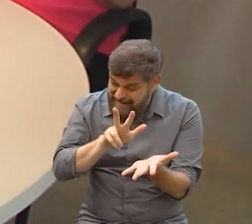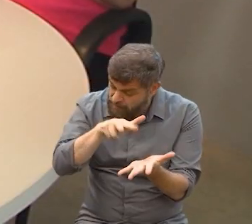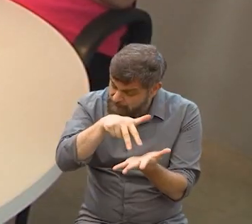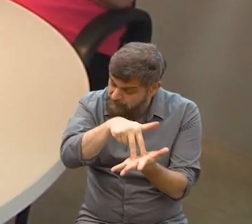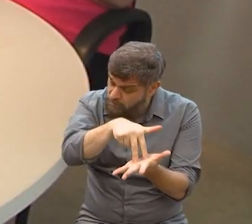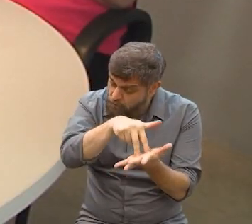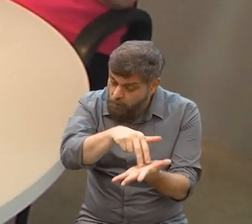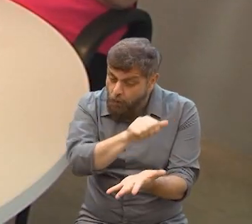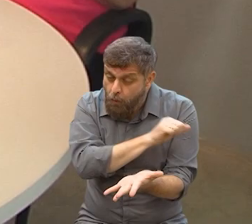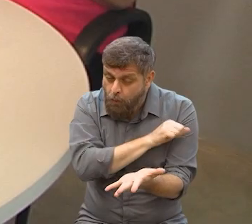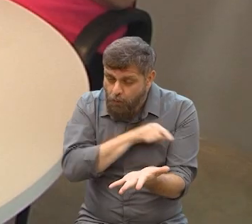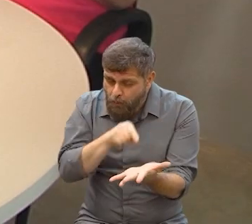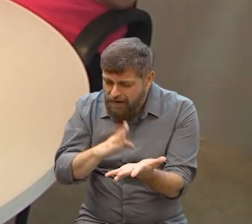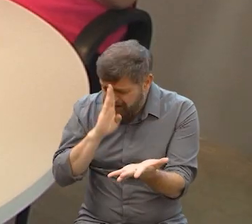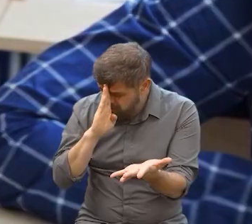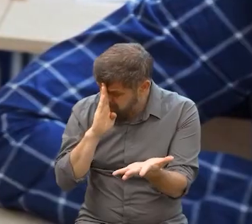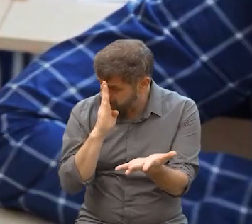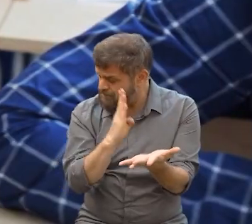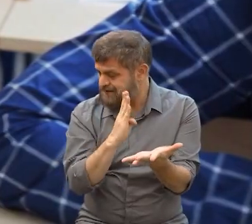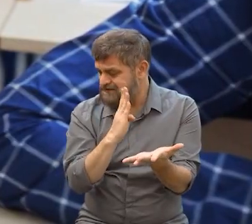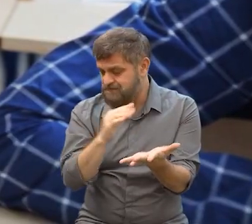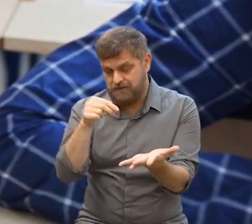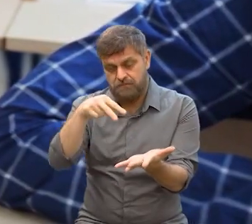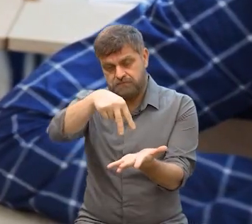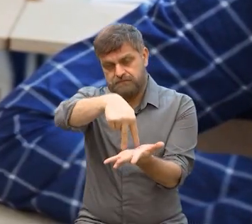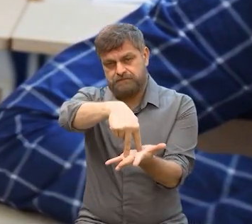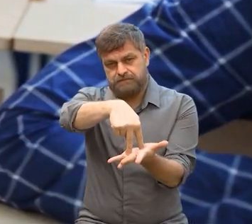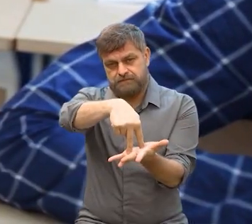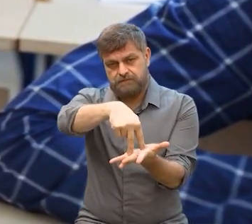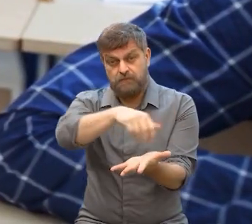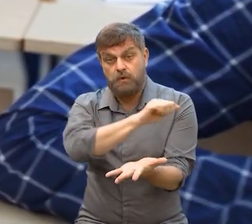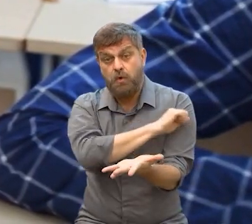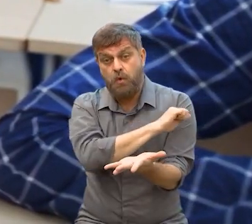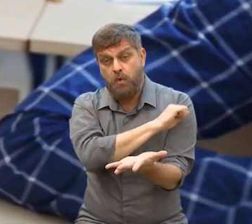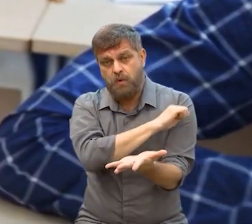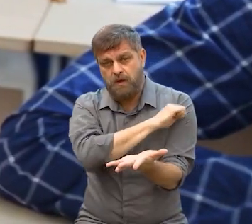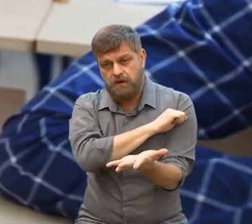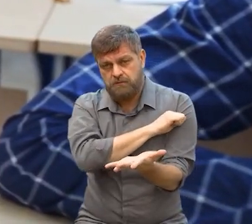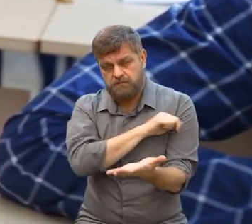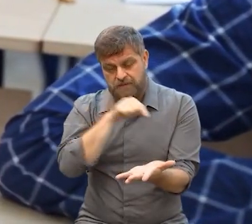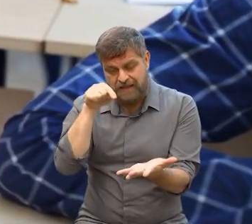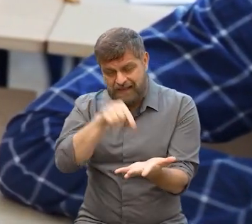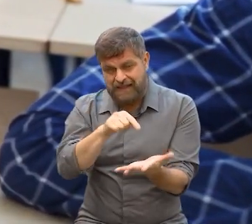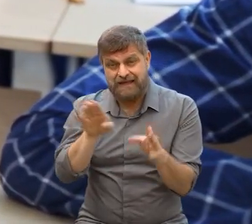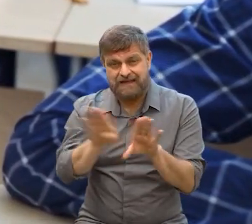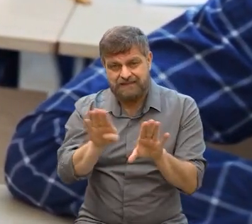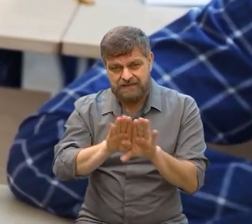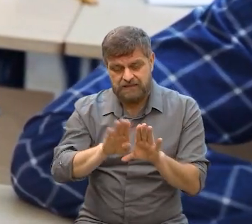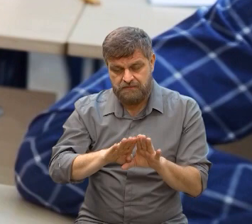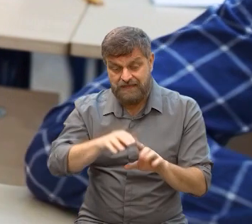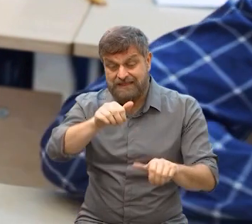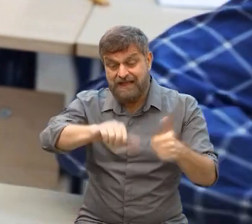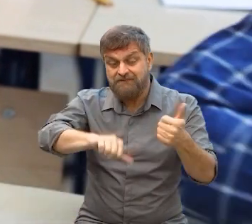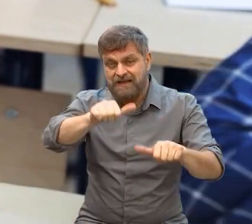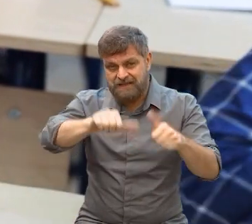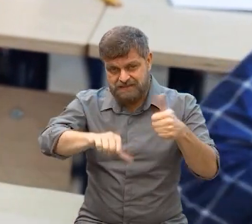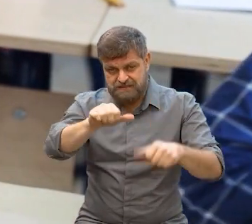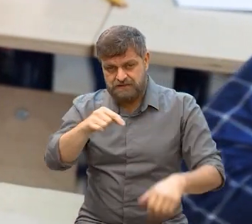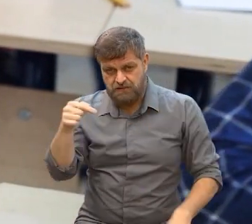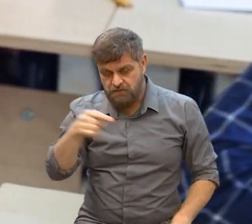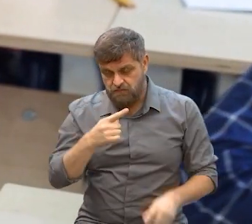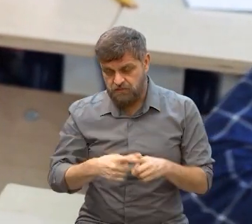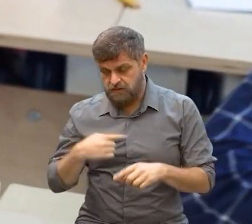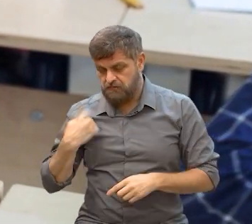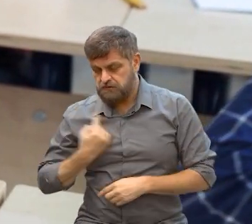Ele é o protagonista, exato, né? E ele é o protagonista nesse processo também de avaliação. Porque